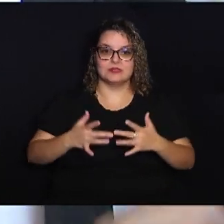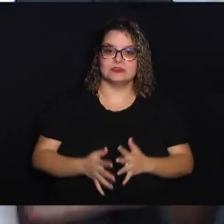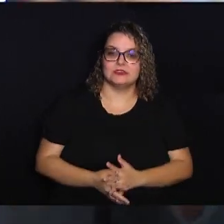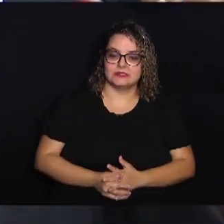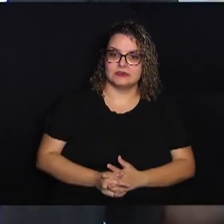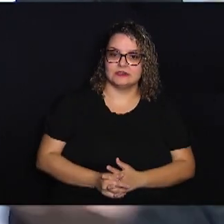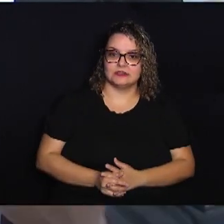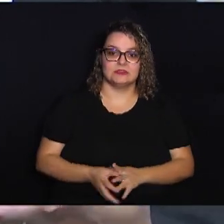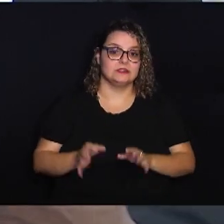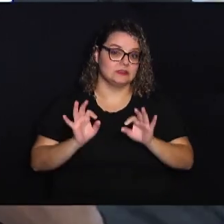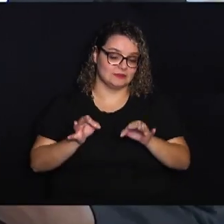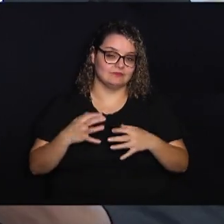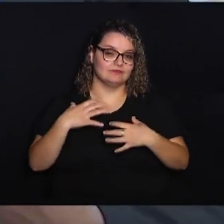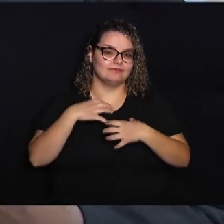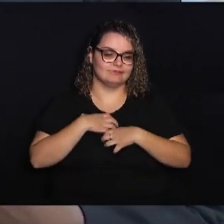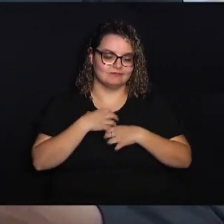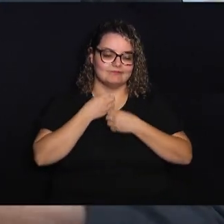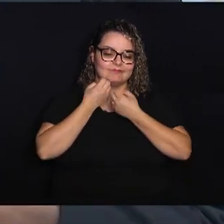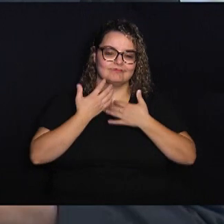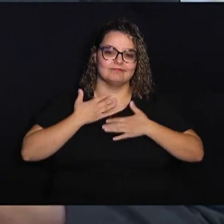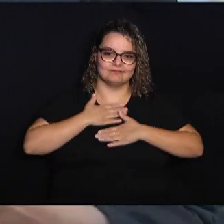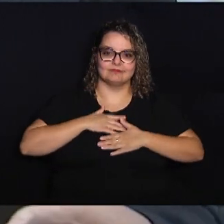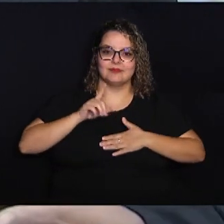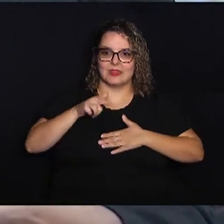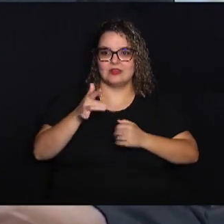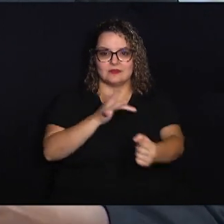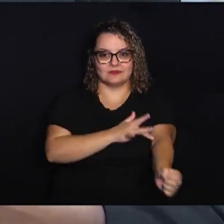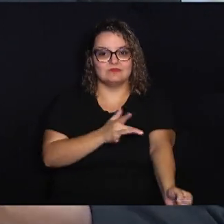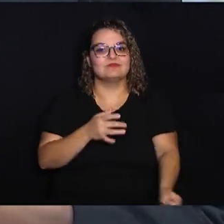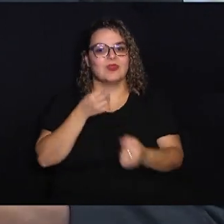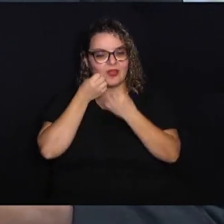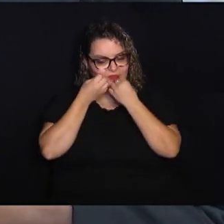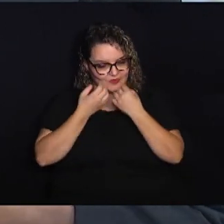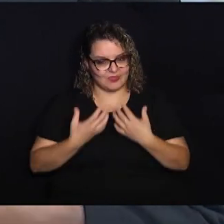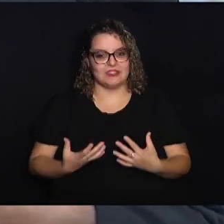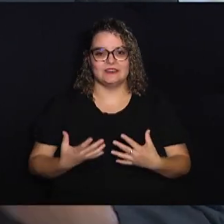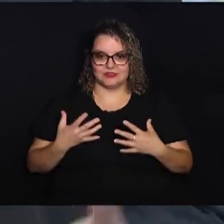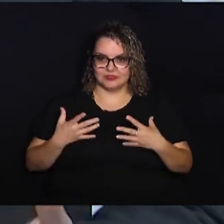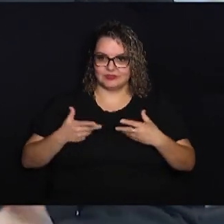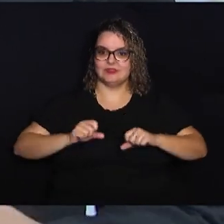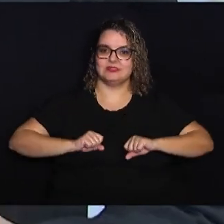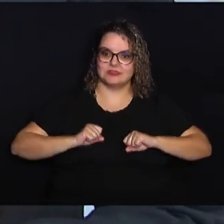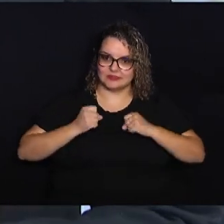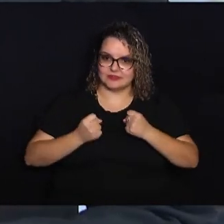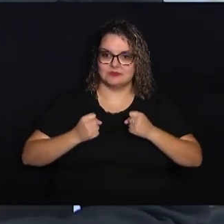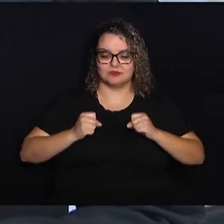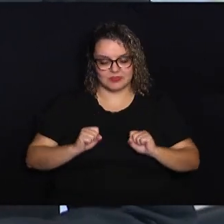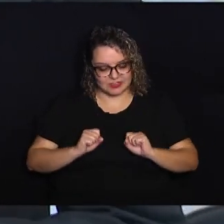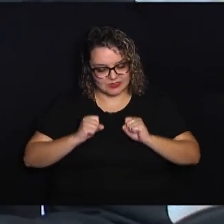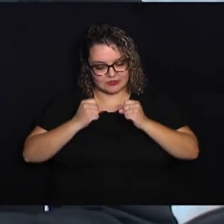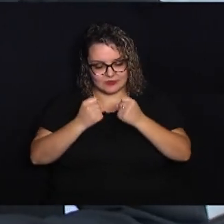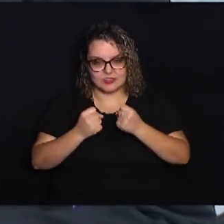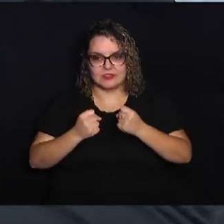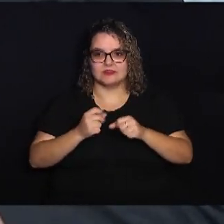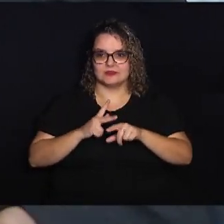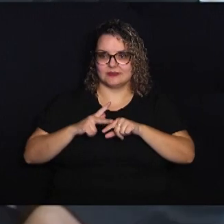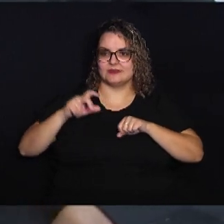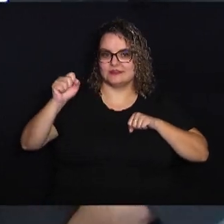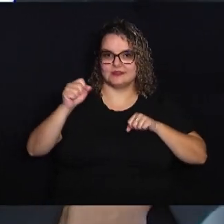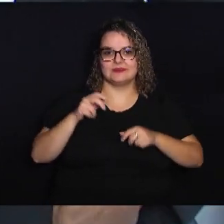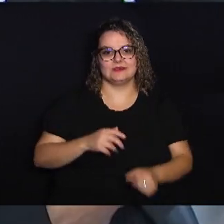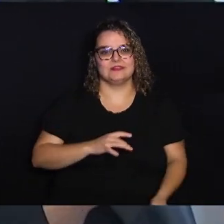com certeza essa sensação de bem-estar pós-doação compensa, né, todo esse esforço, toda essa dedicação desses heróis aí da